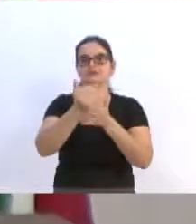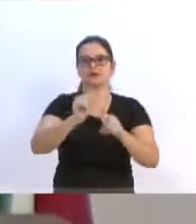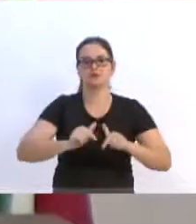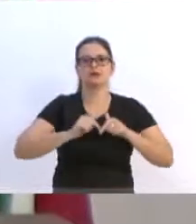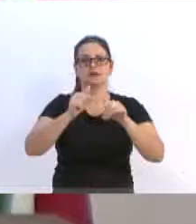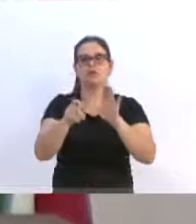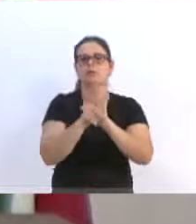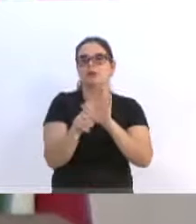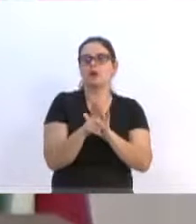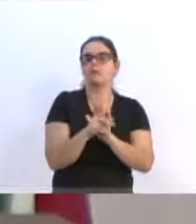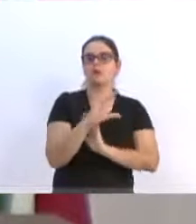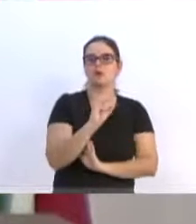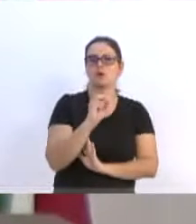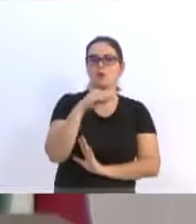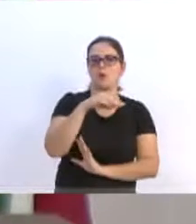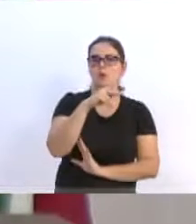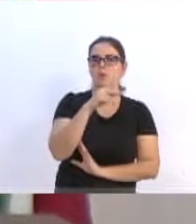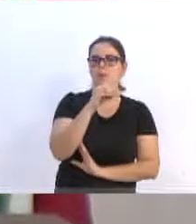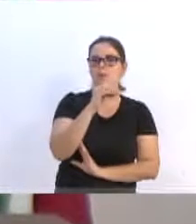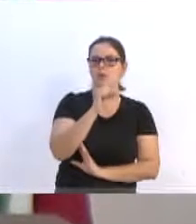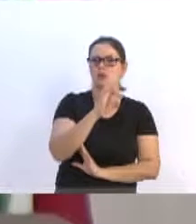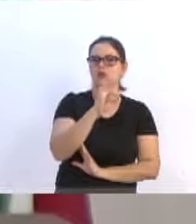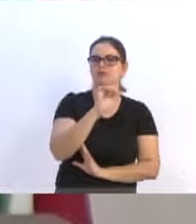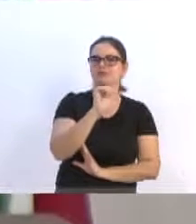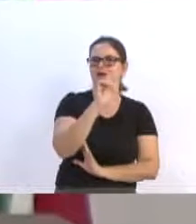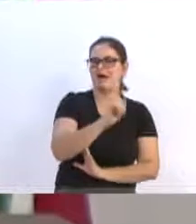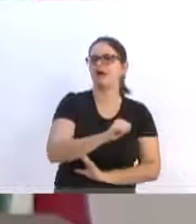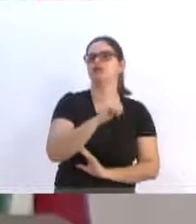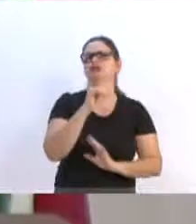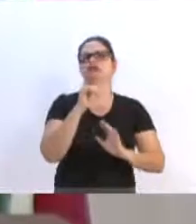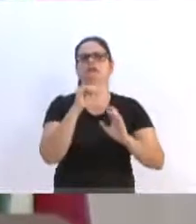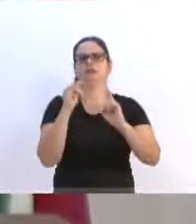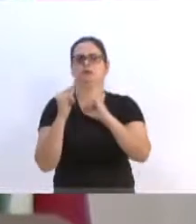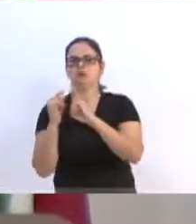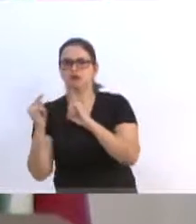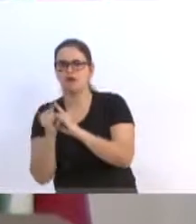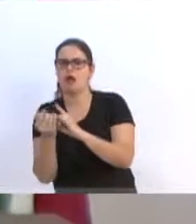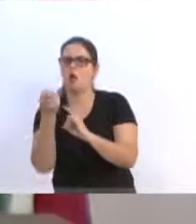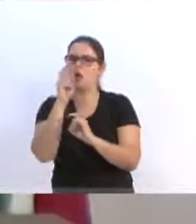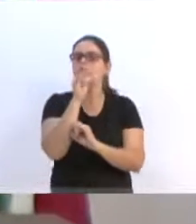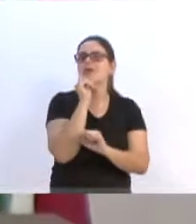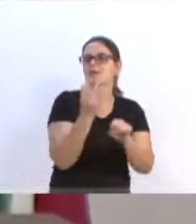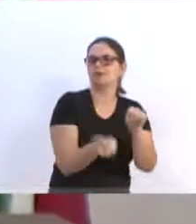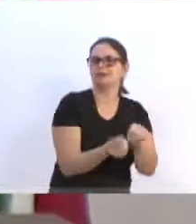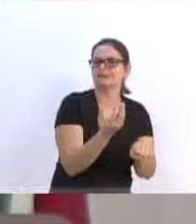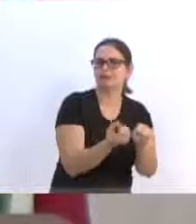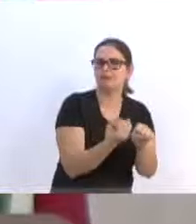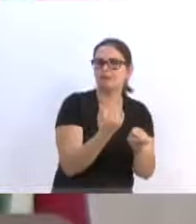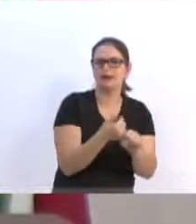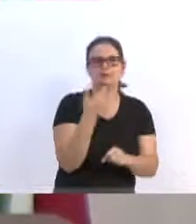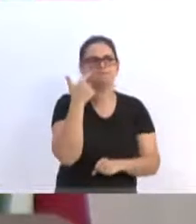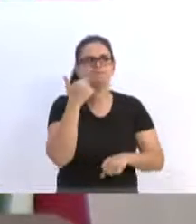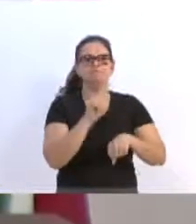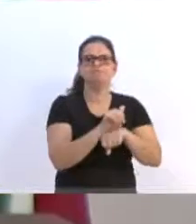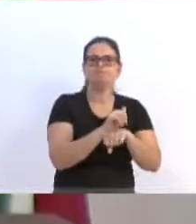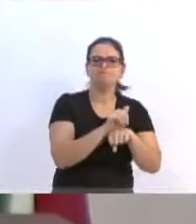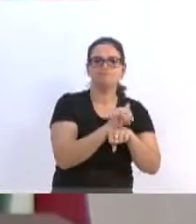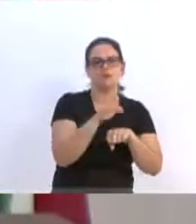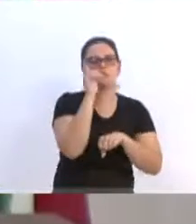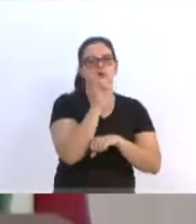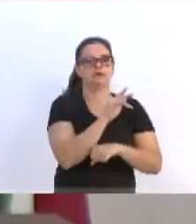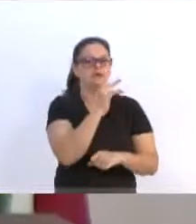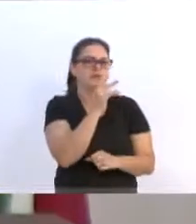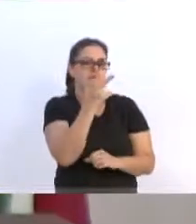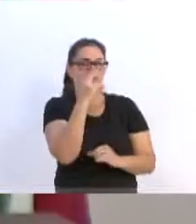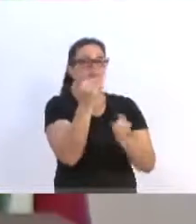engenheiro agrônomo e vereador de Florianópolis, Marcos José de Abreu, usou a tribuna para falar sobre a lei